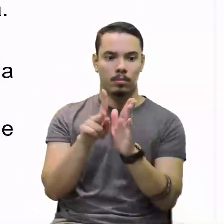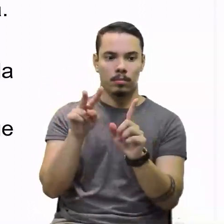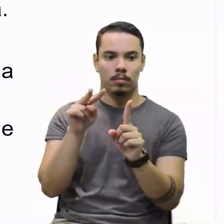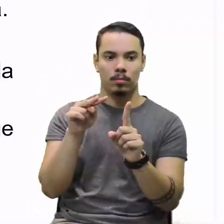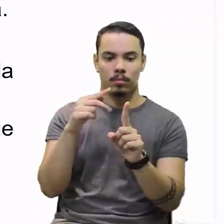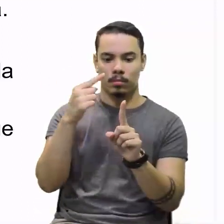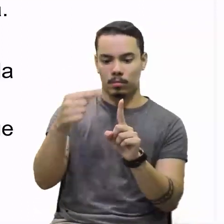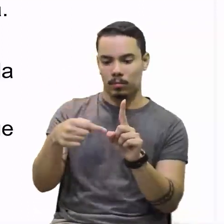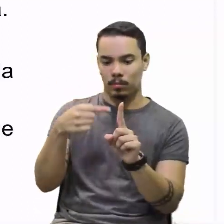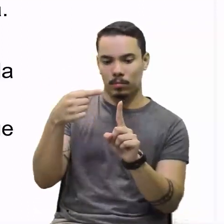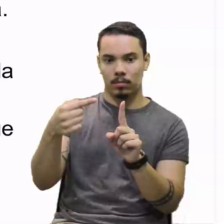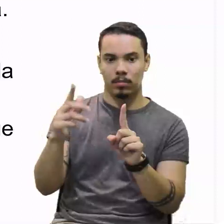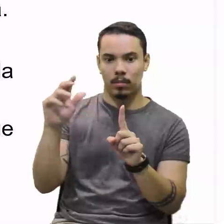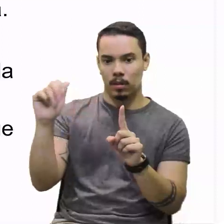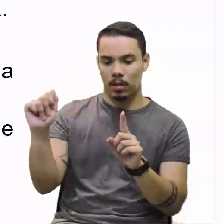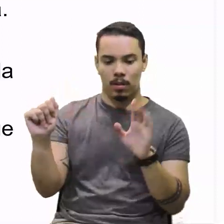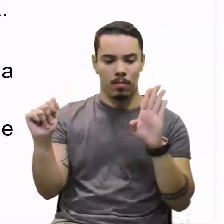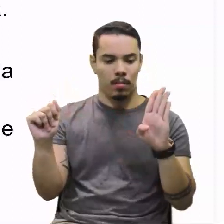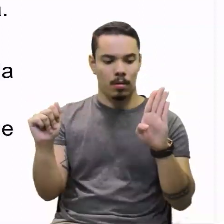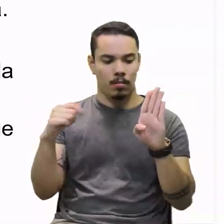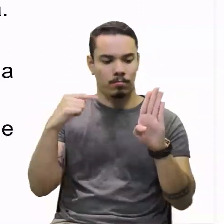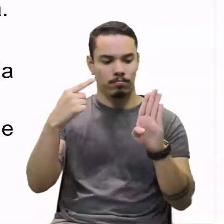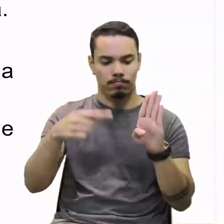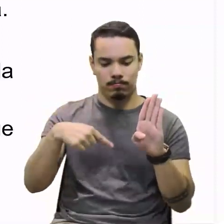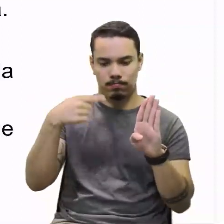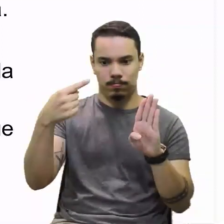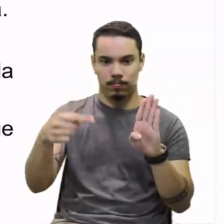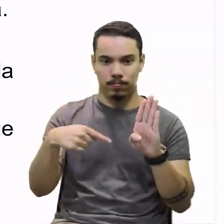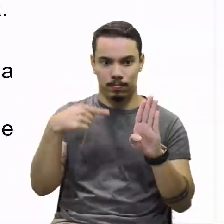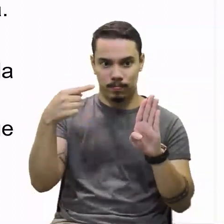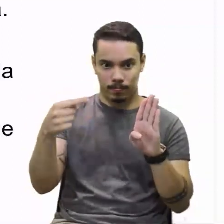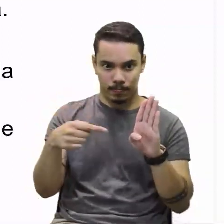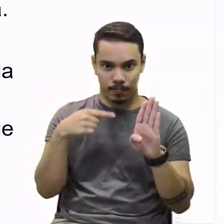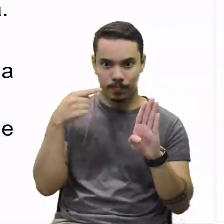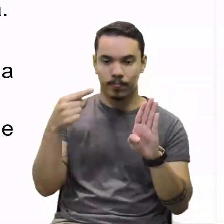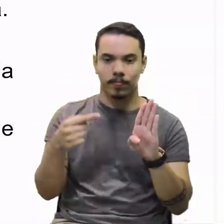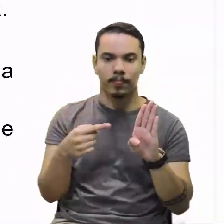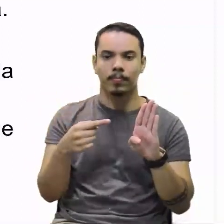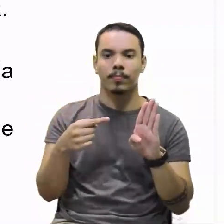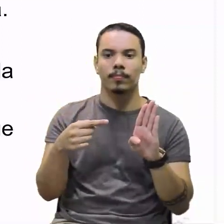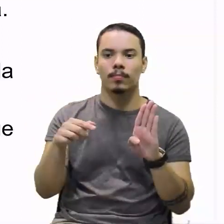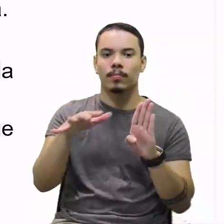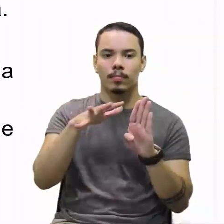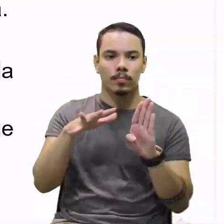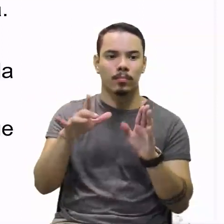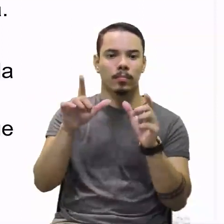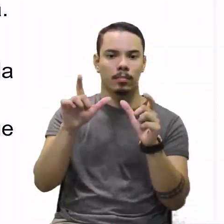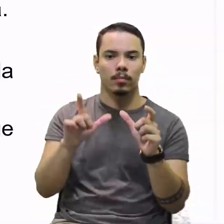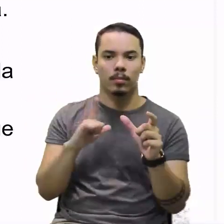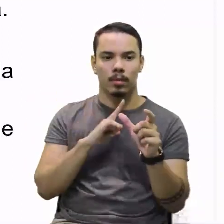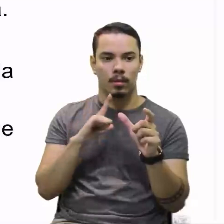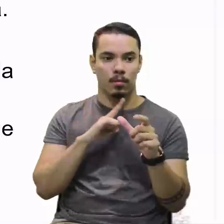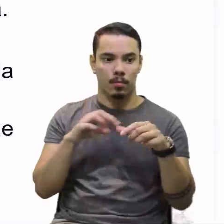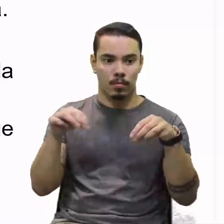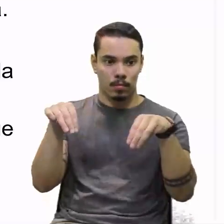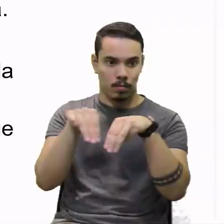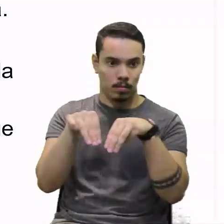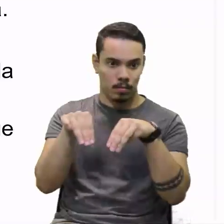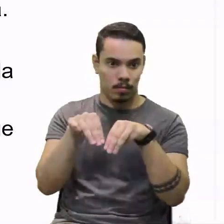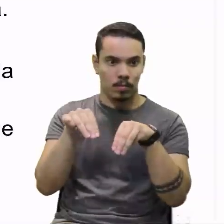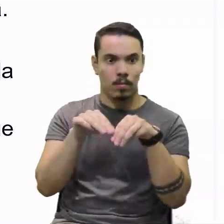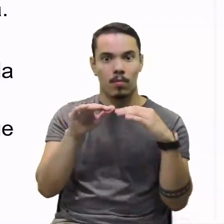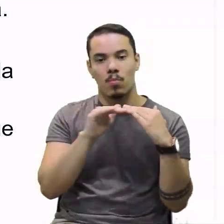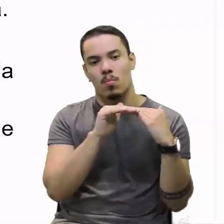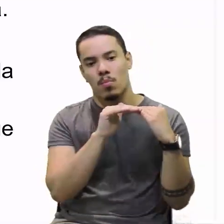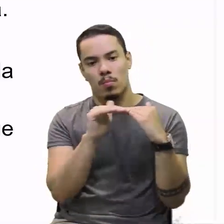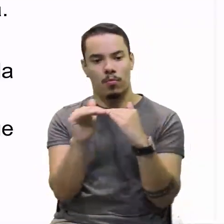eixo AB. Aqui tem um eixo aqui, tá? Numa região onde há um campo magnético uniforme, ó, o